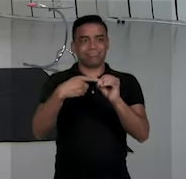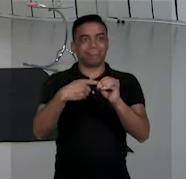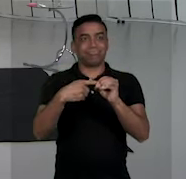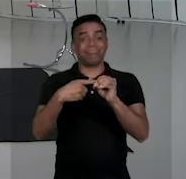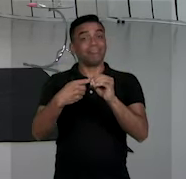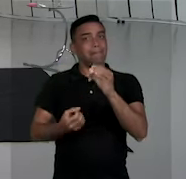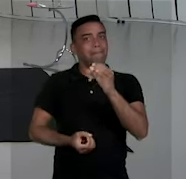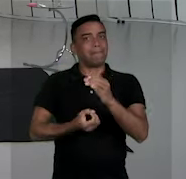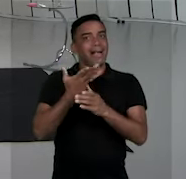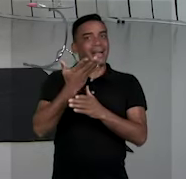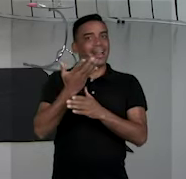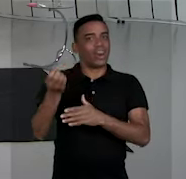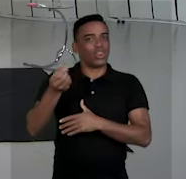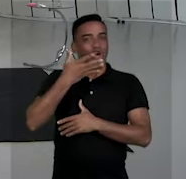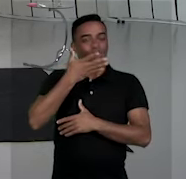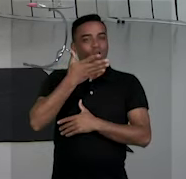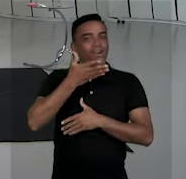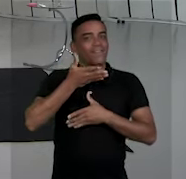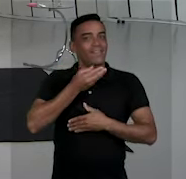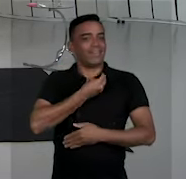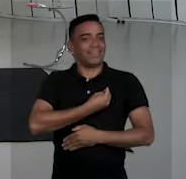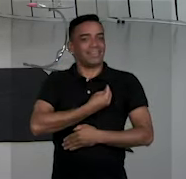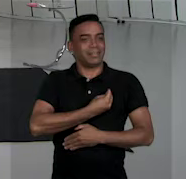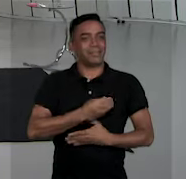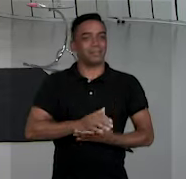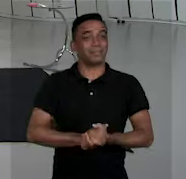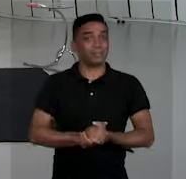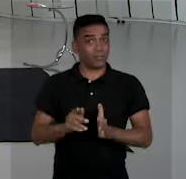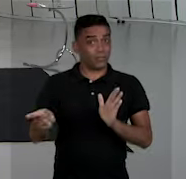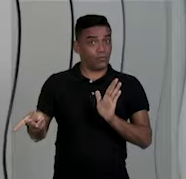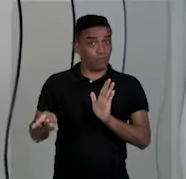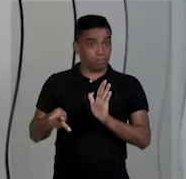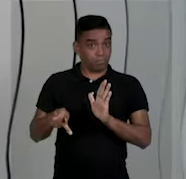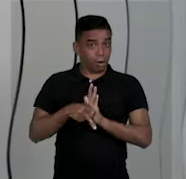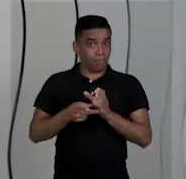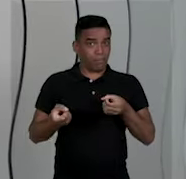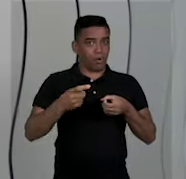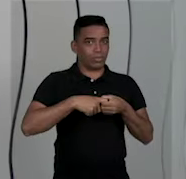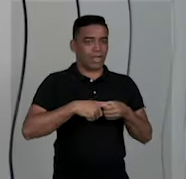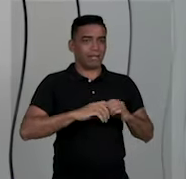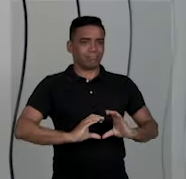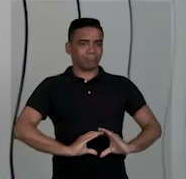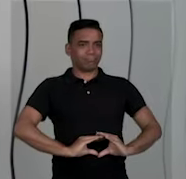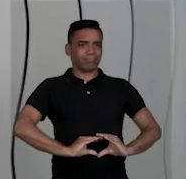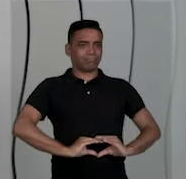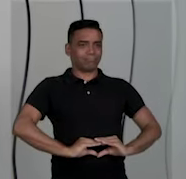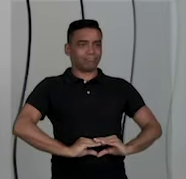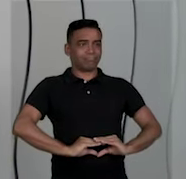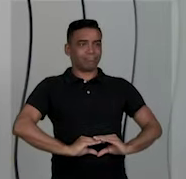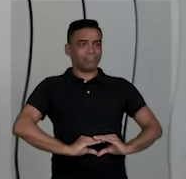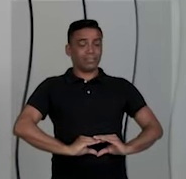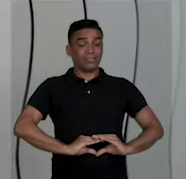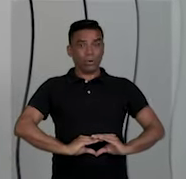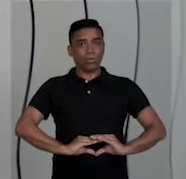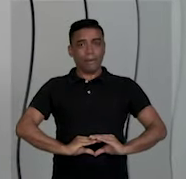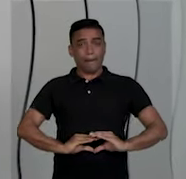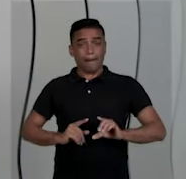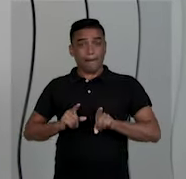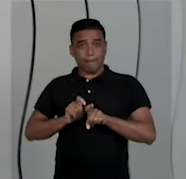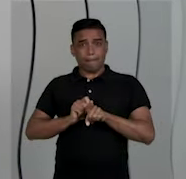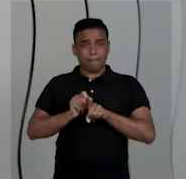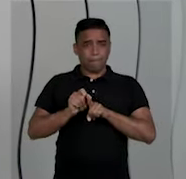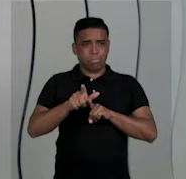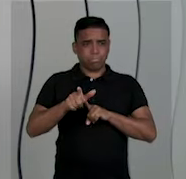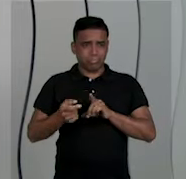no sistema reprodutor feminino, né, o gameta foi produzido aqui, o espermatozoide vai chegar aqui